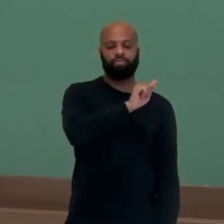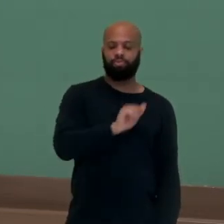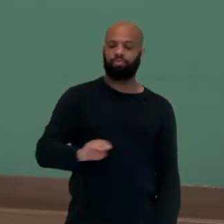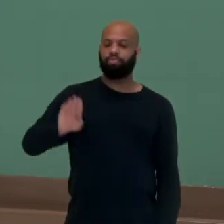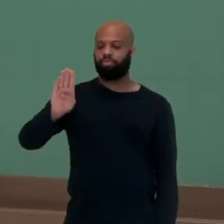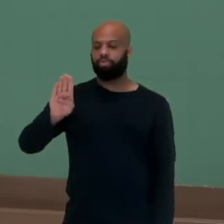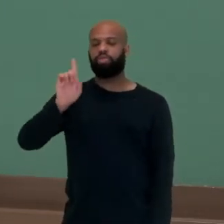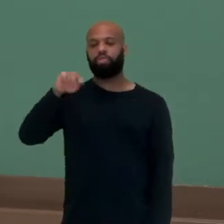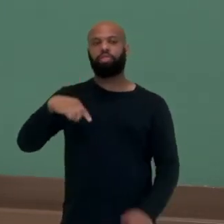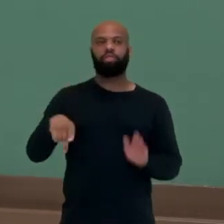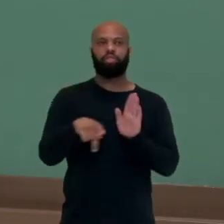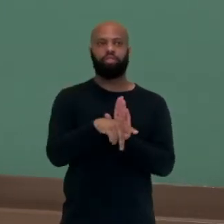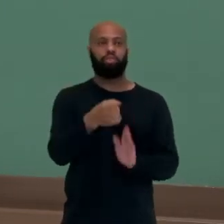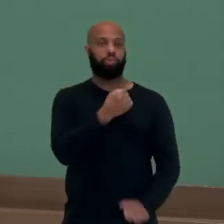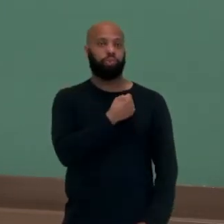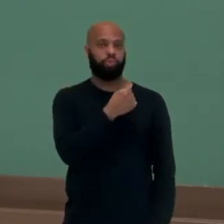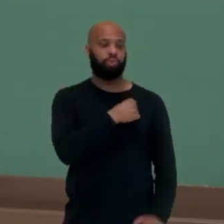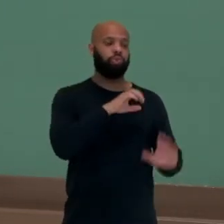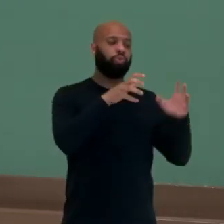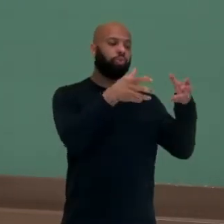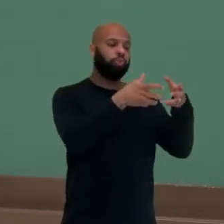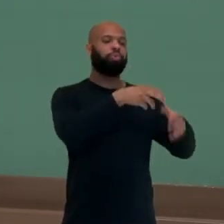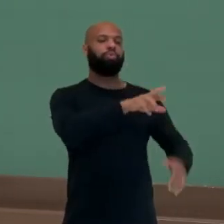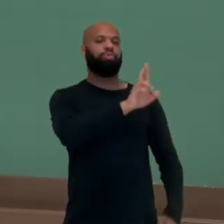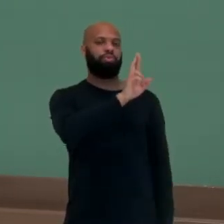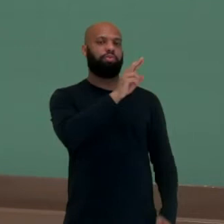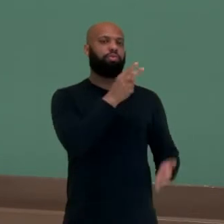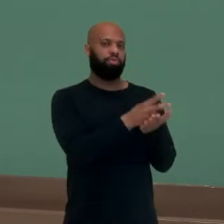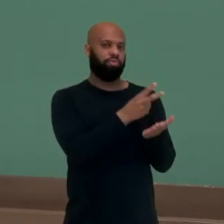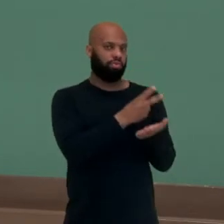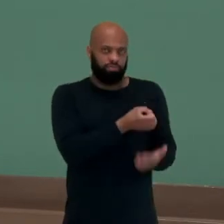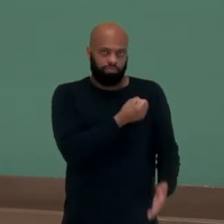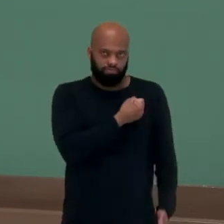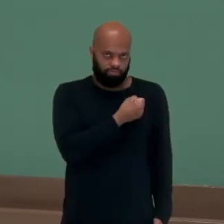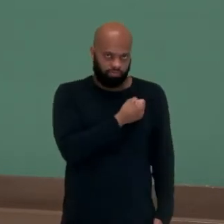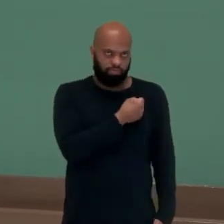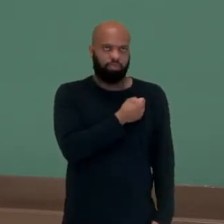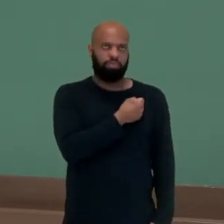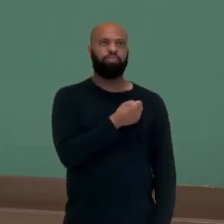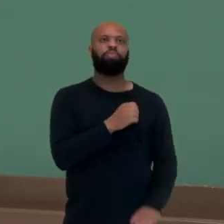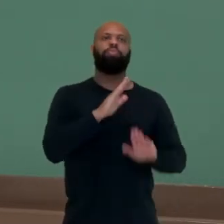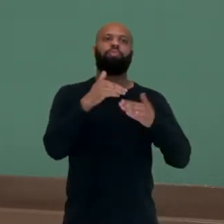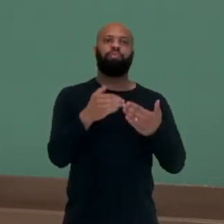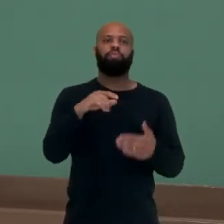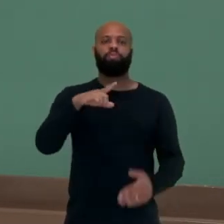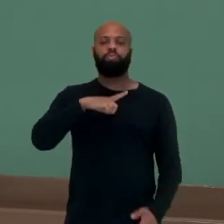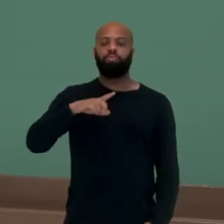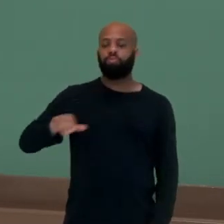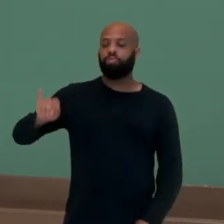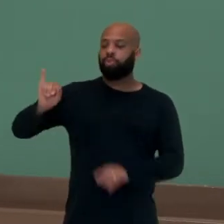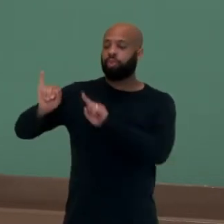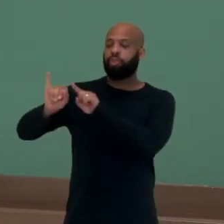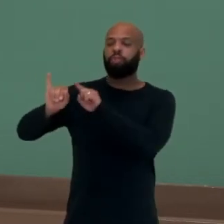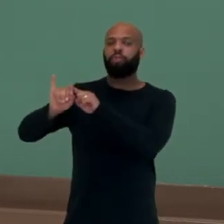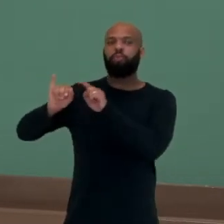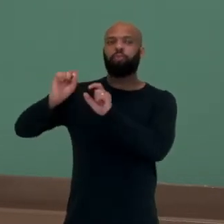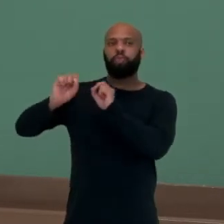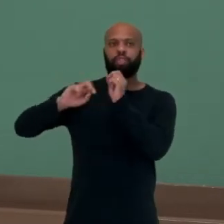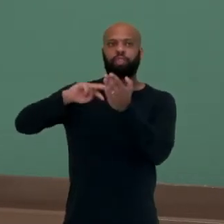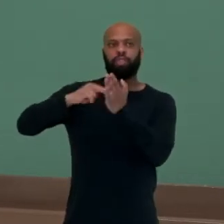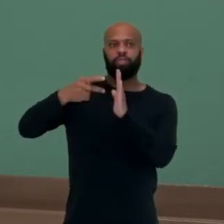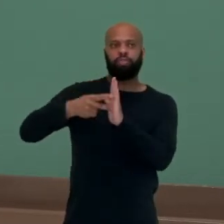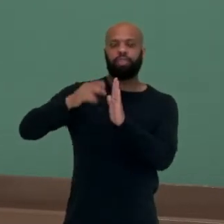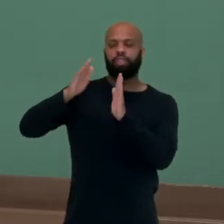B pertence aos números reais, então eles sempre serão reais, né? E o I é exatamente a